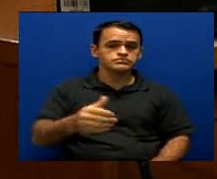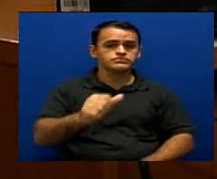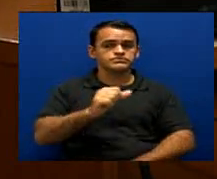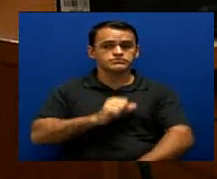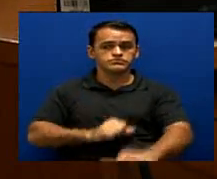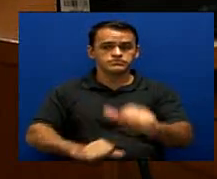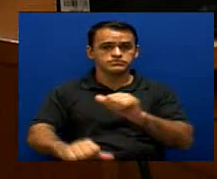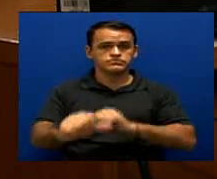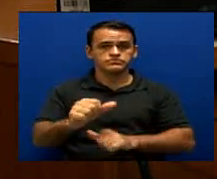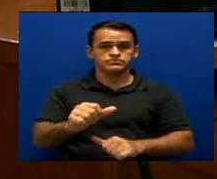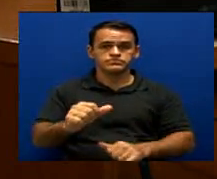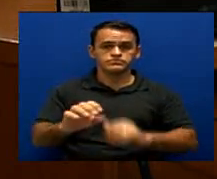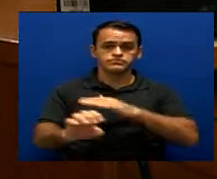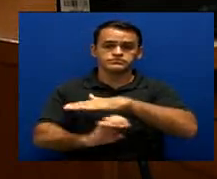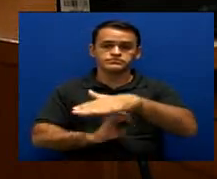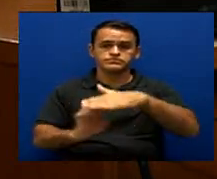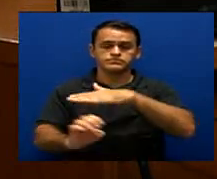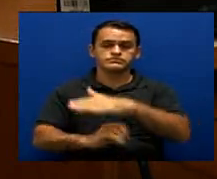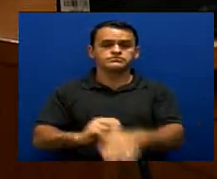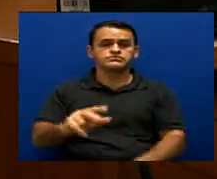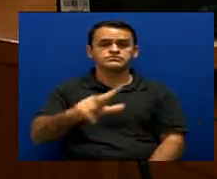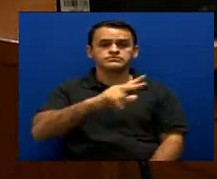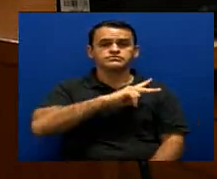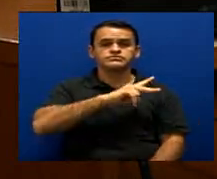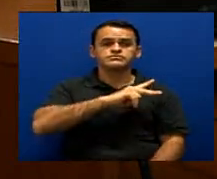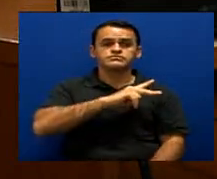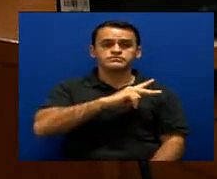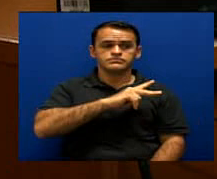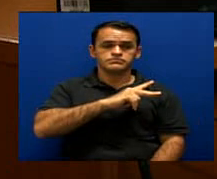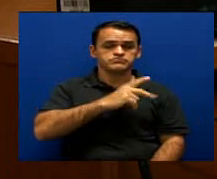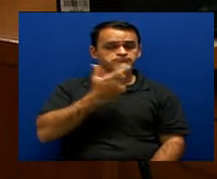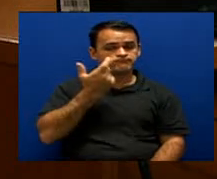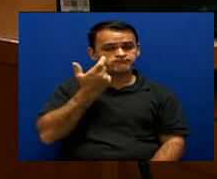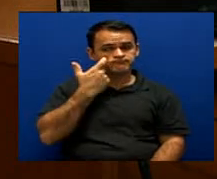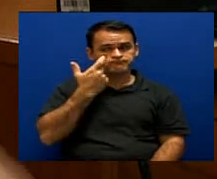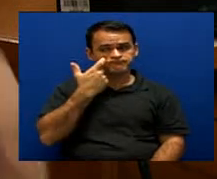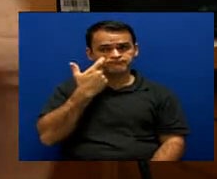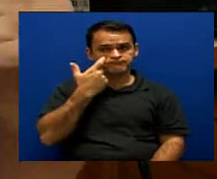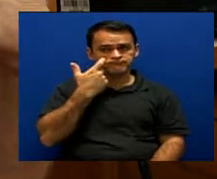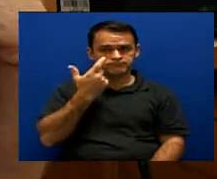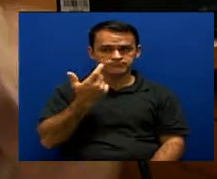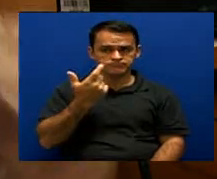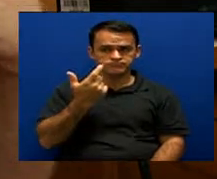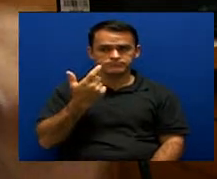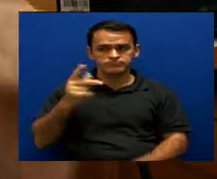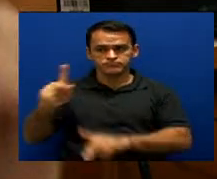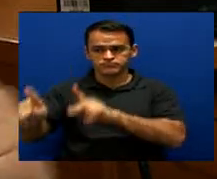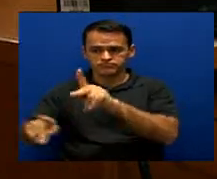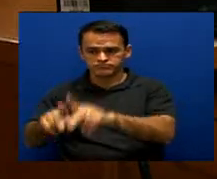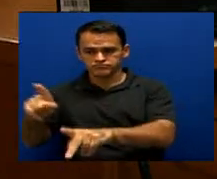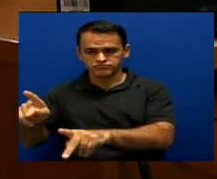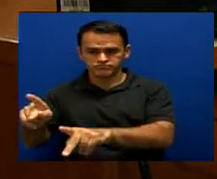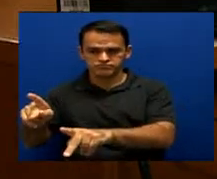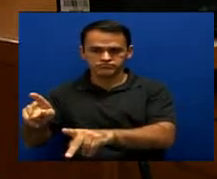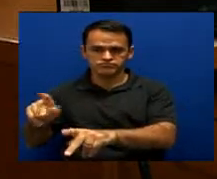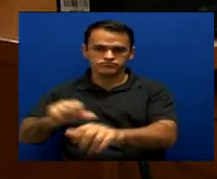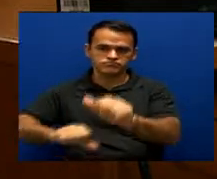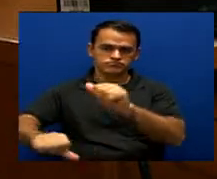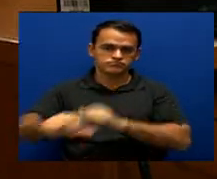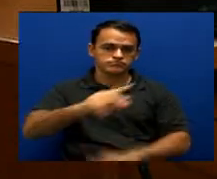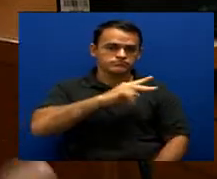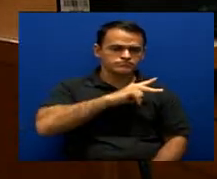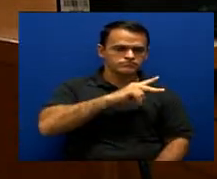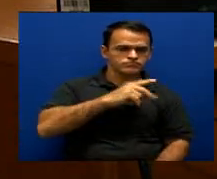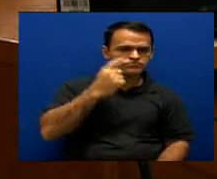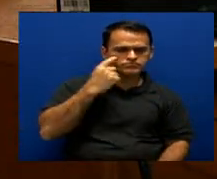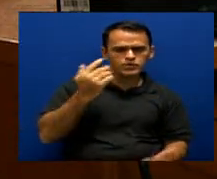neste privado terceirizado no público queria ter essa comparação da prefeitura sobre